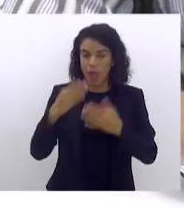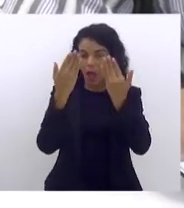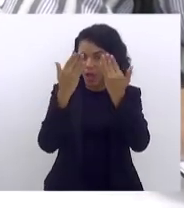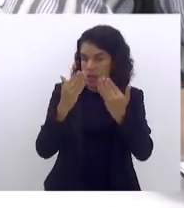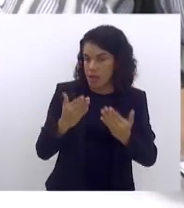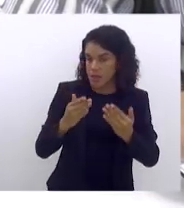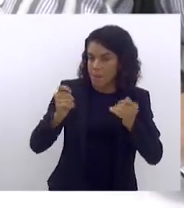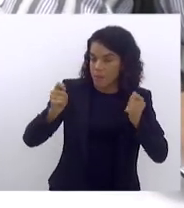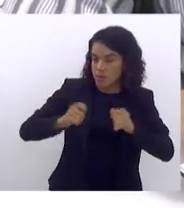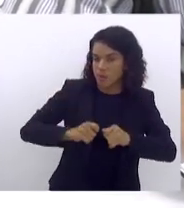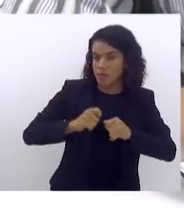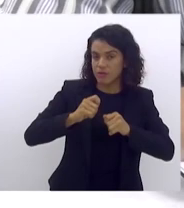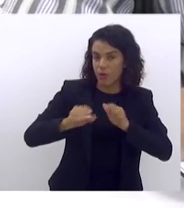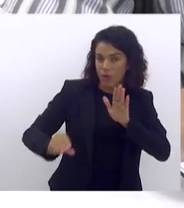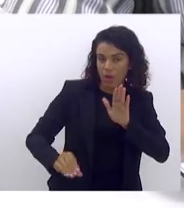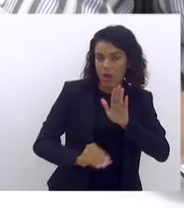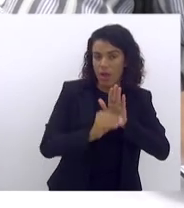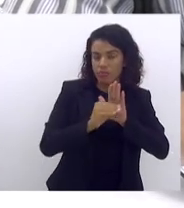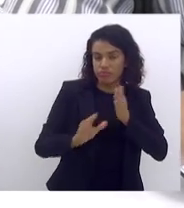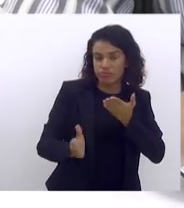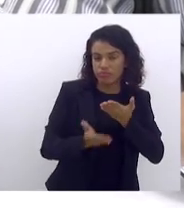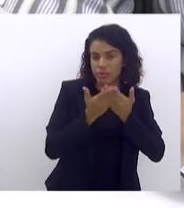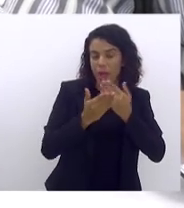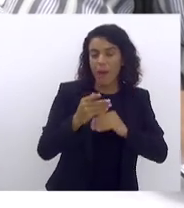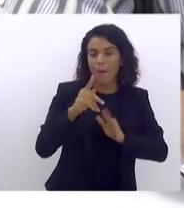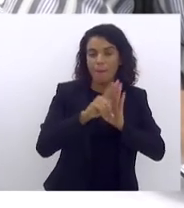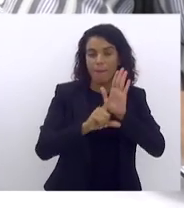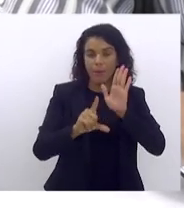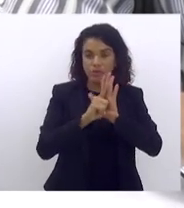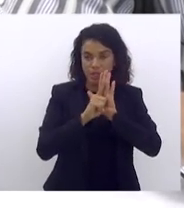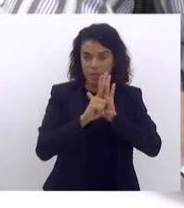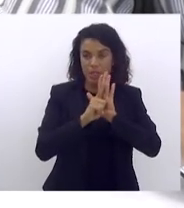uma possível anexação ao PL